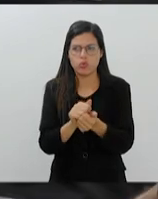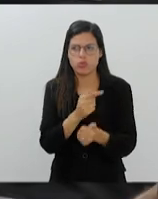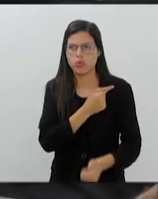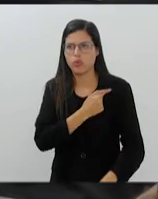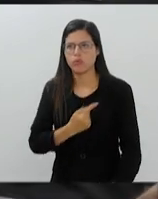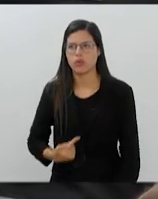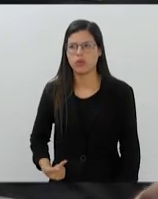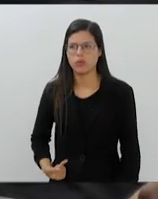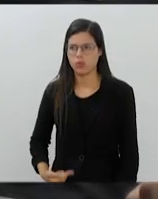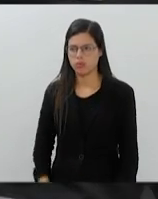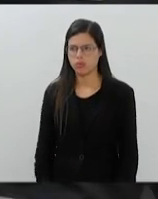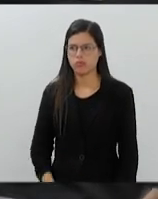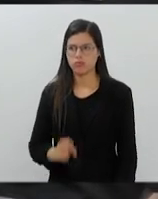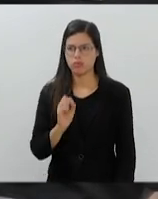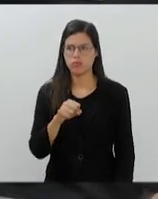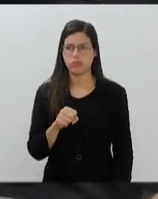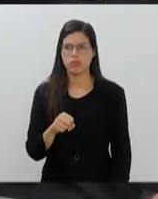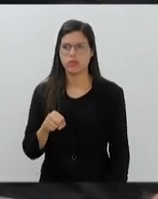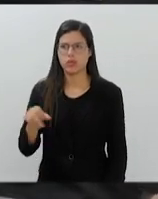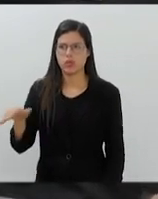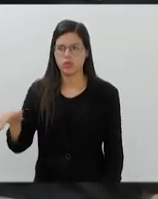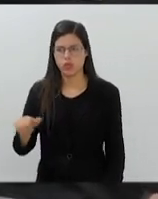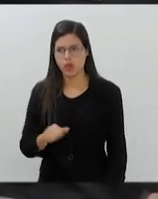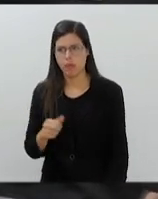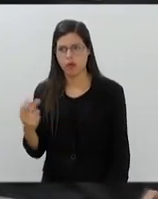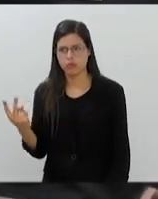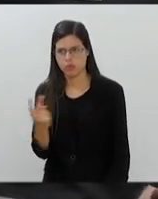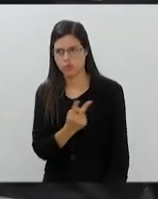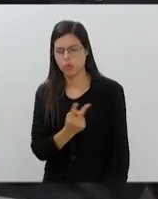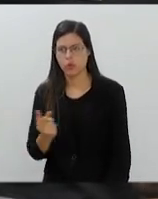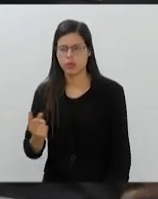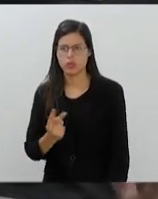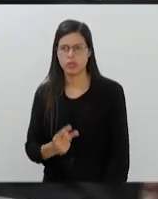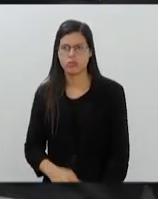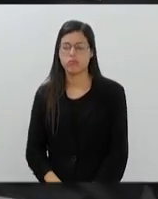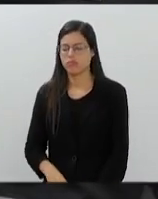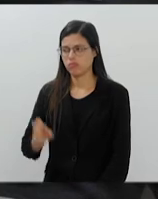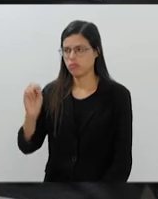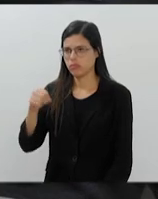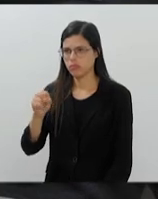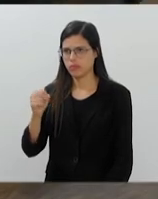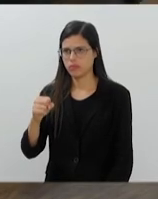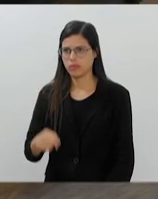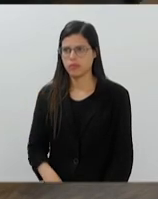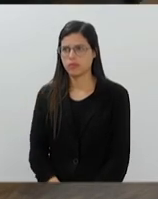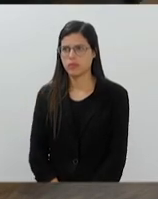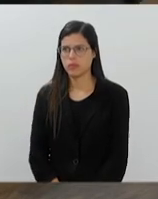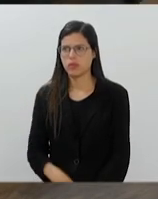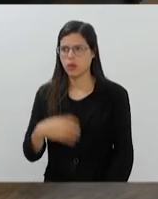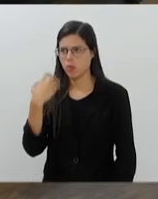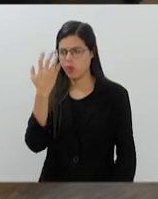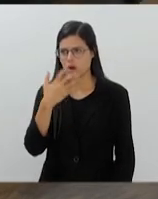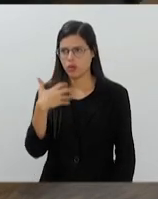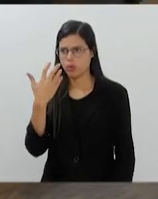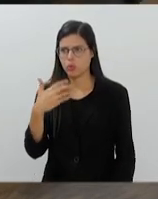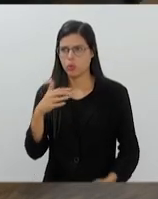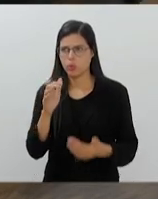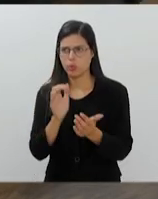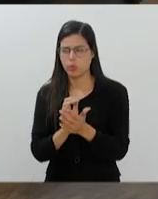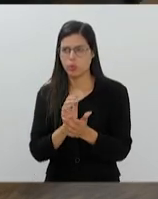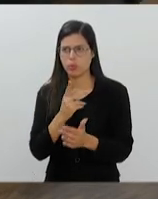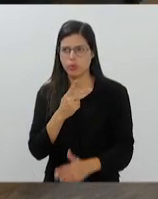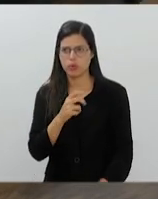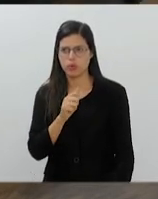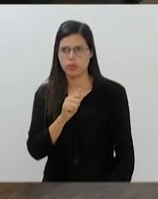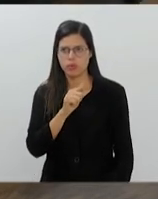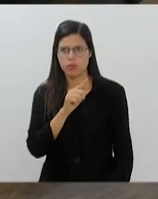foi aí chamaram ela eu o governador foi o o cantor do grupo de pagode falou assim qual o nome